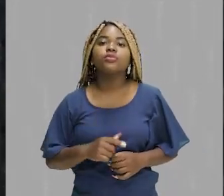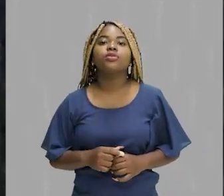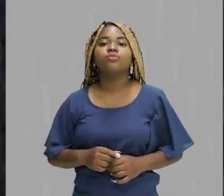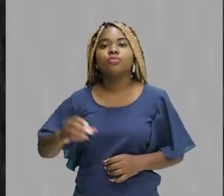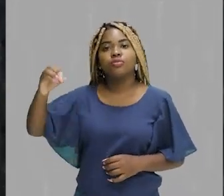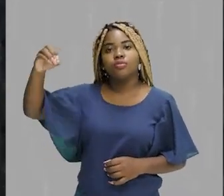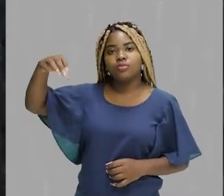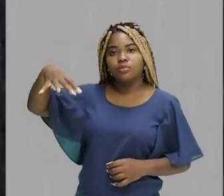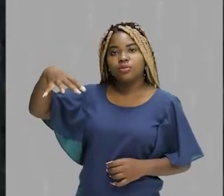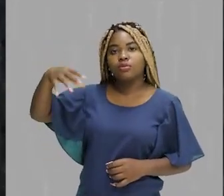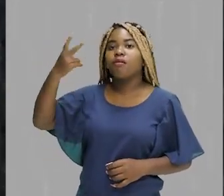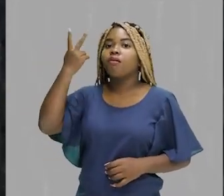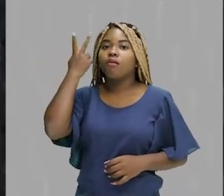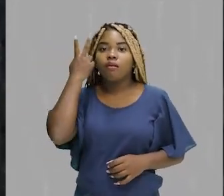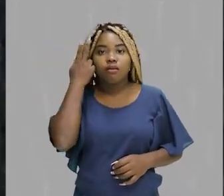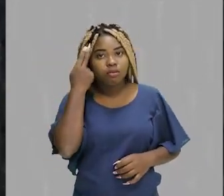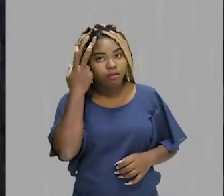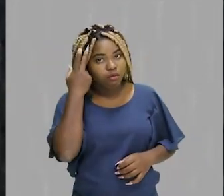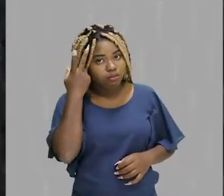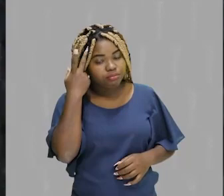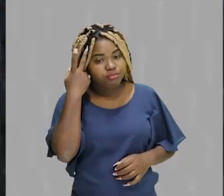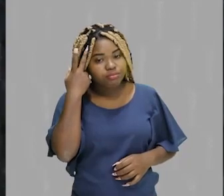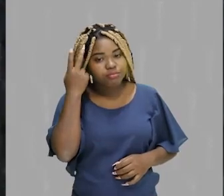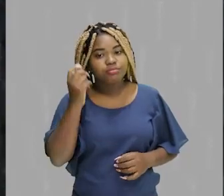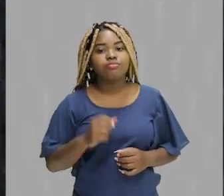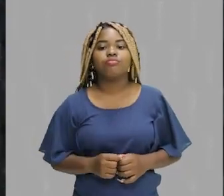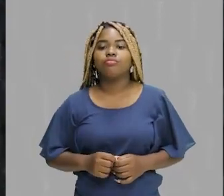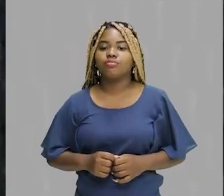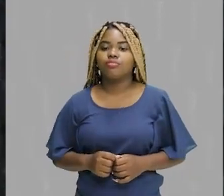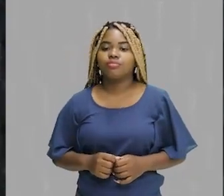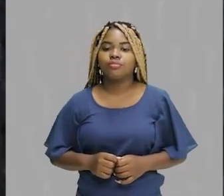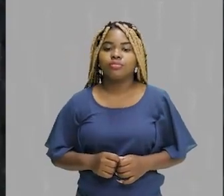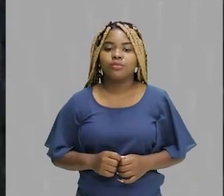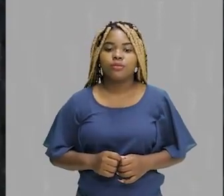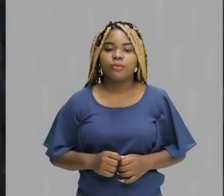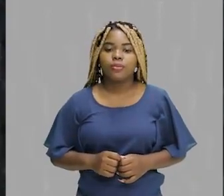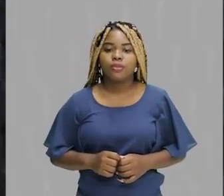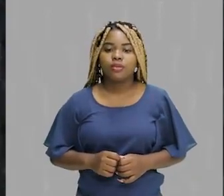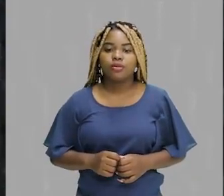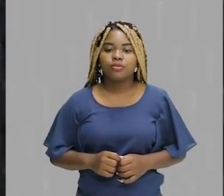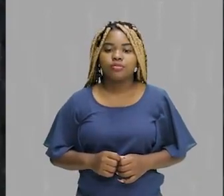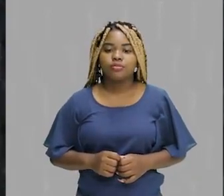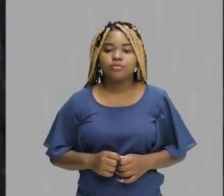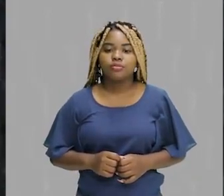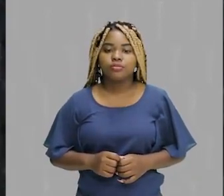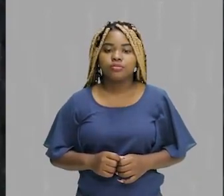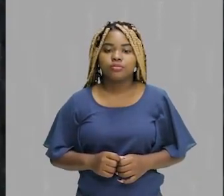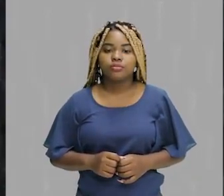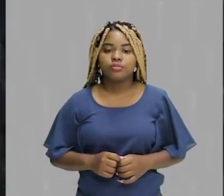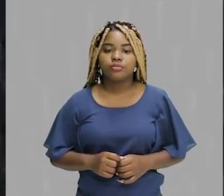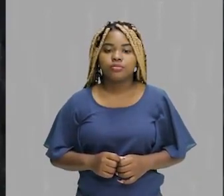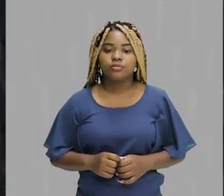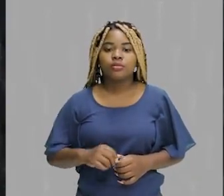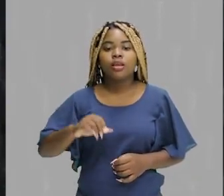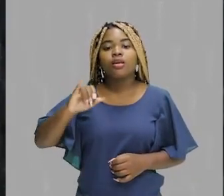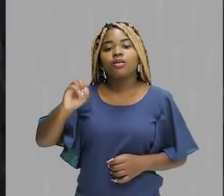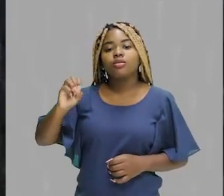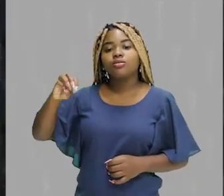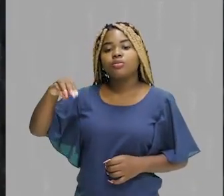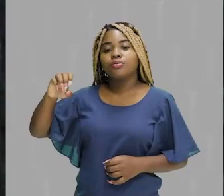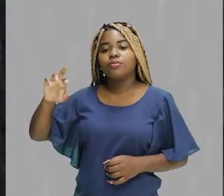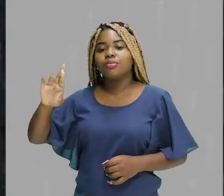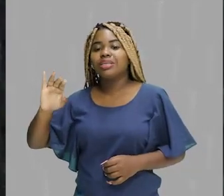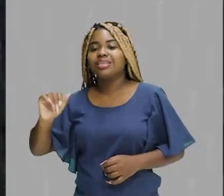luz natural, que é a luz não polarizada, tudo bem? Ó, a isomeria óptica ela